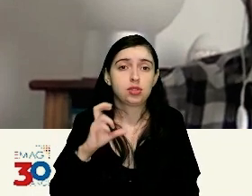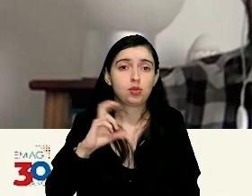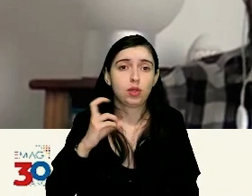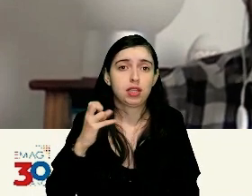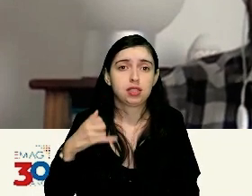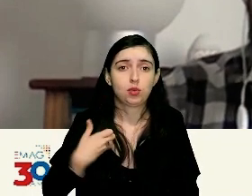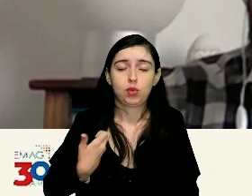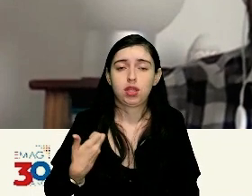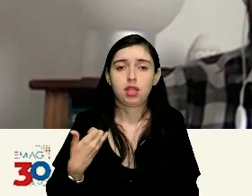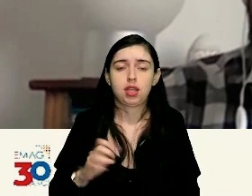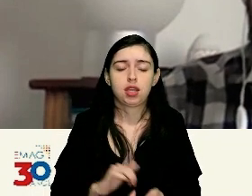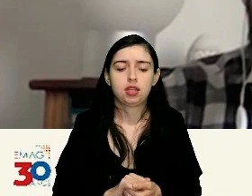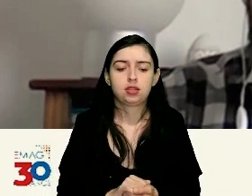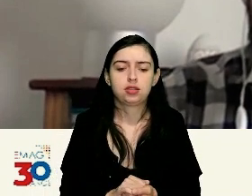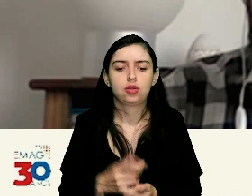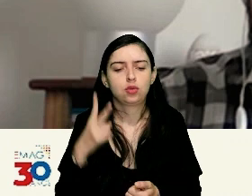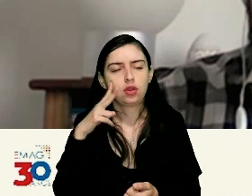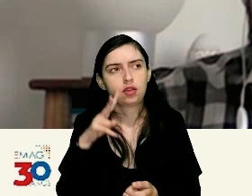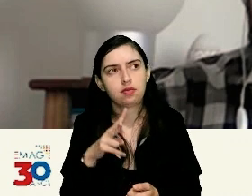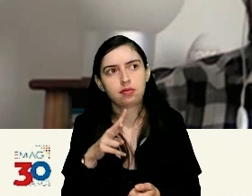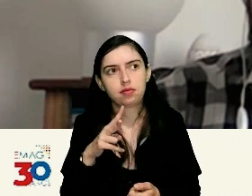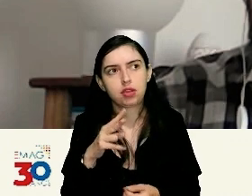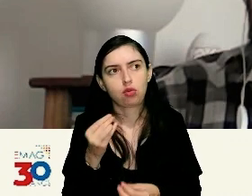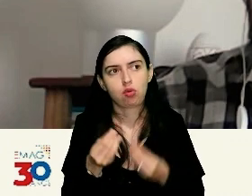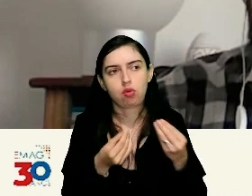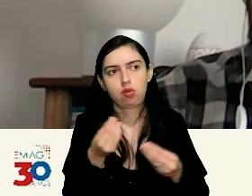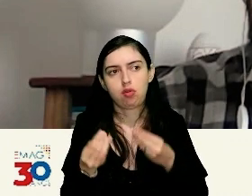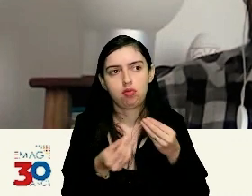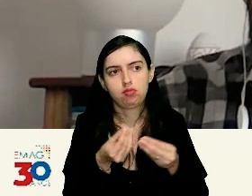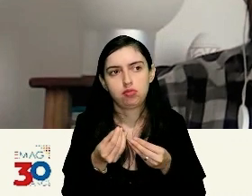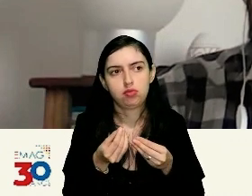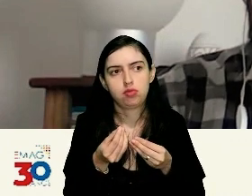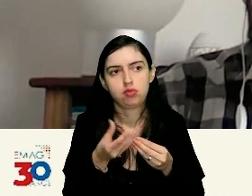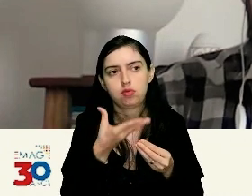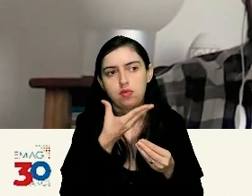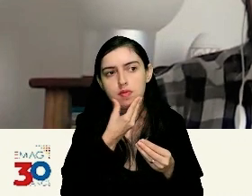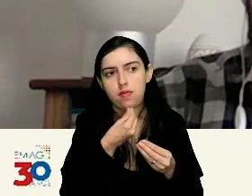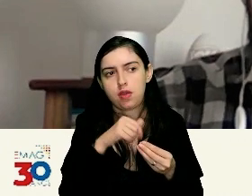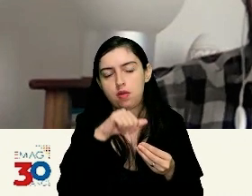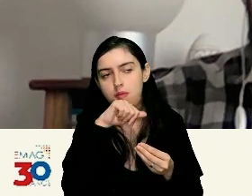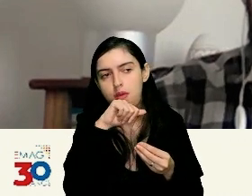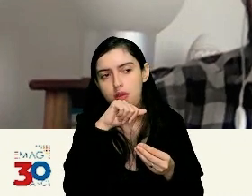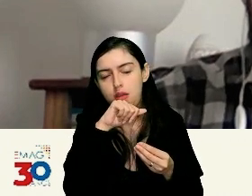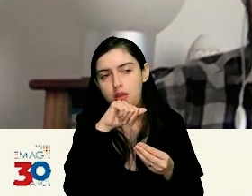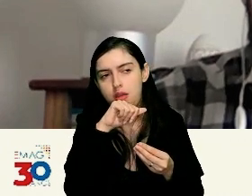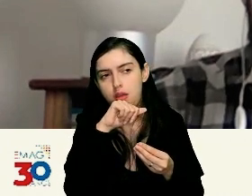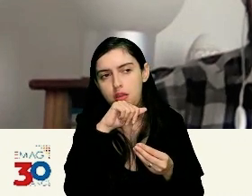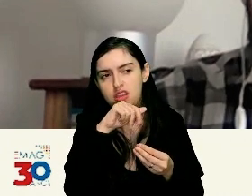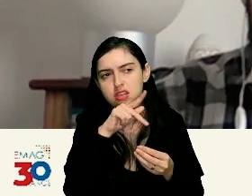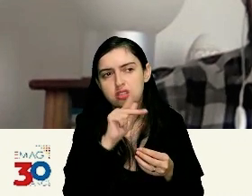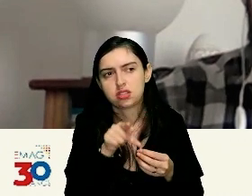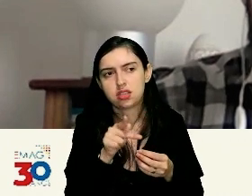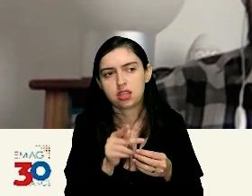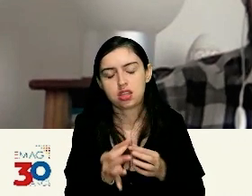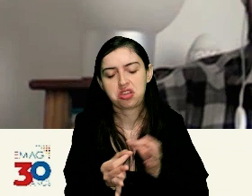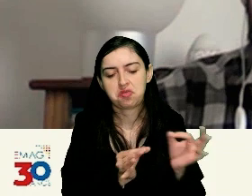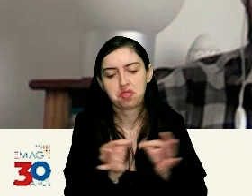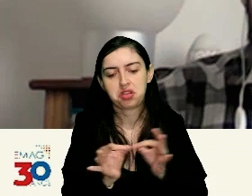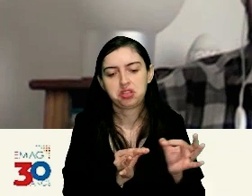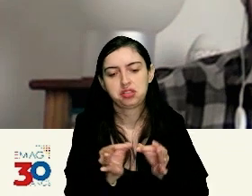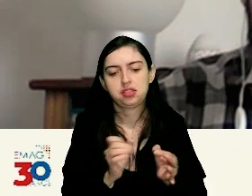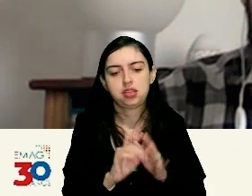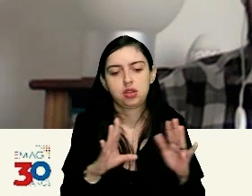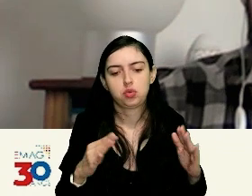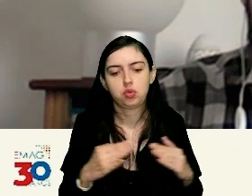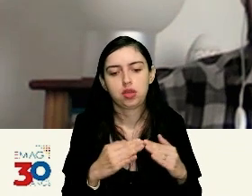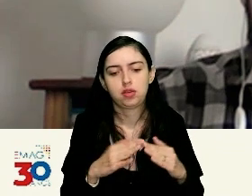eu vi aquela forma como que meu pai conduzia as coisas, né? Era uma